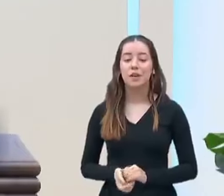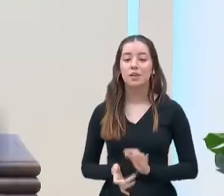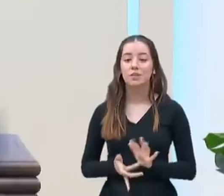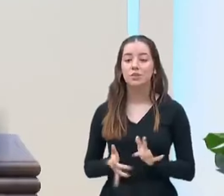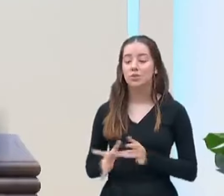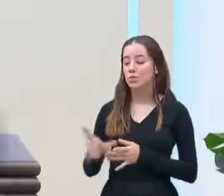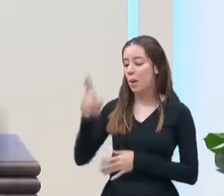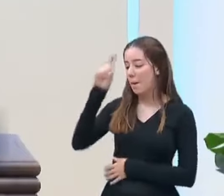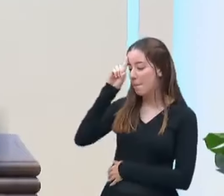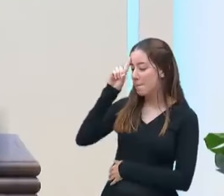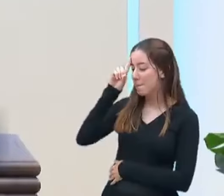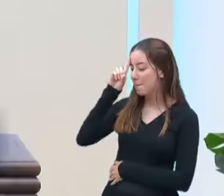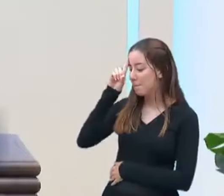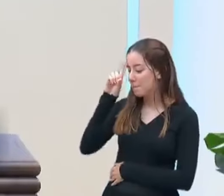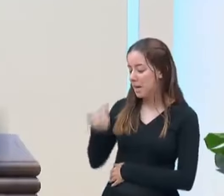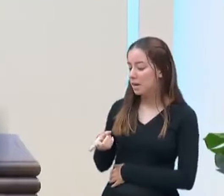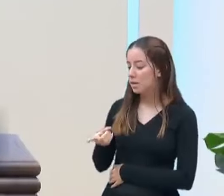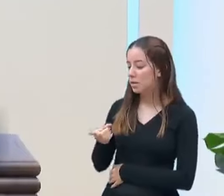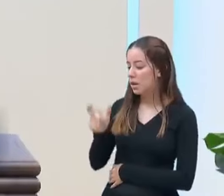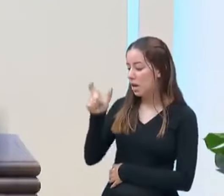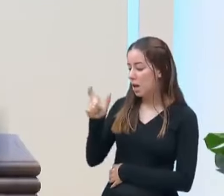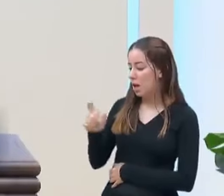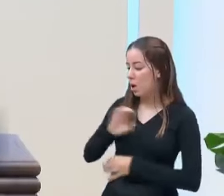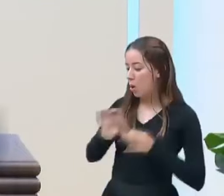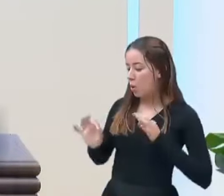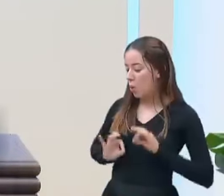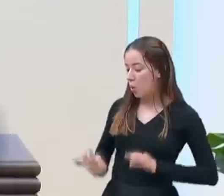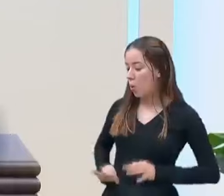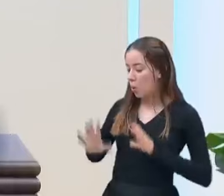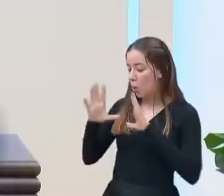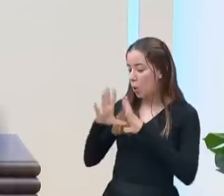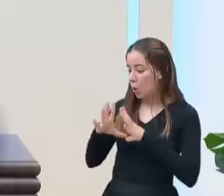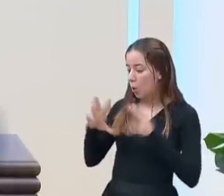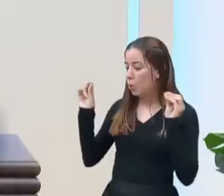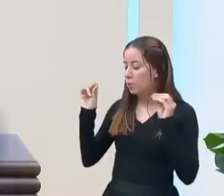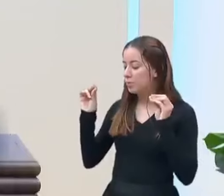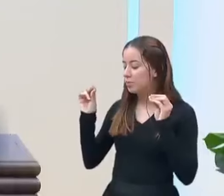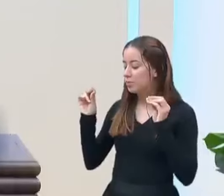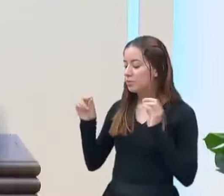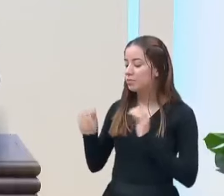cura. Ele falou quero, mas disse, seja limpo.